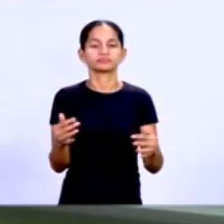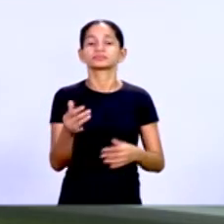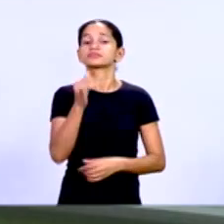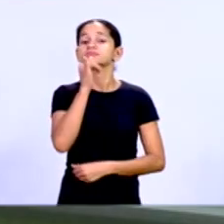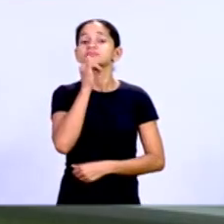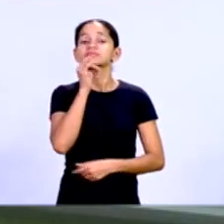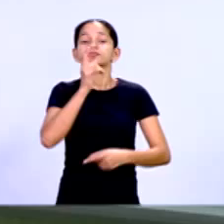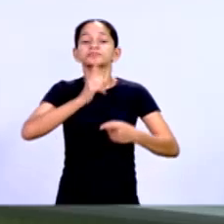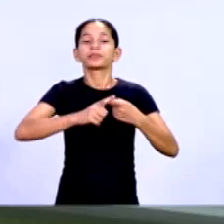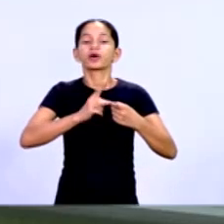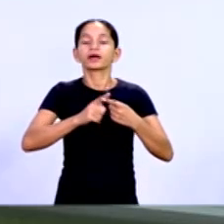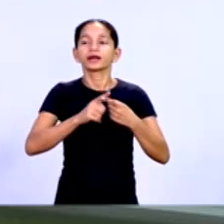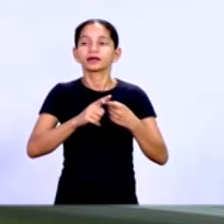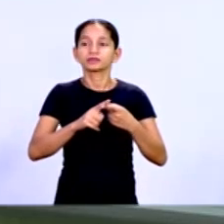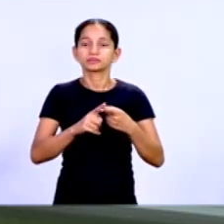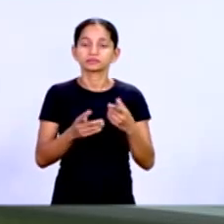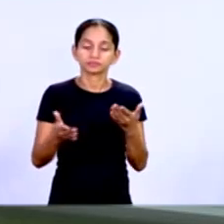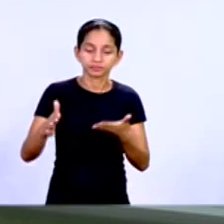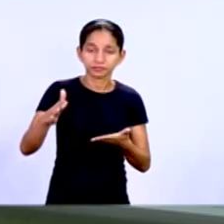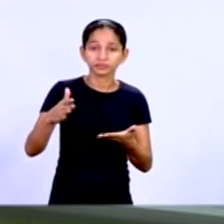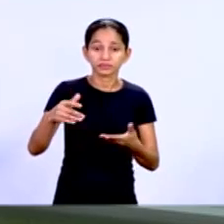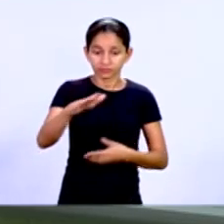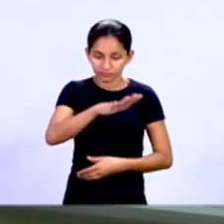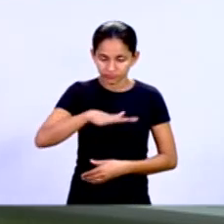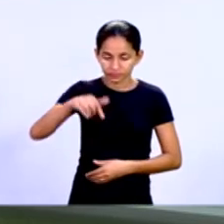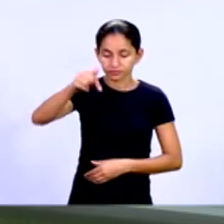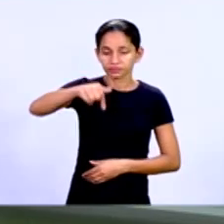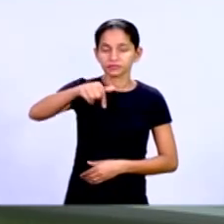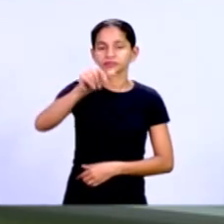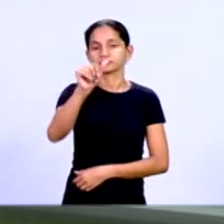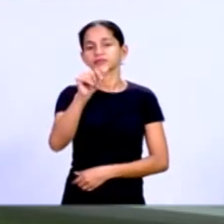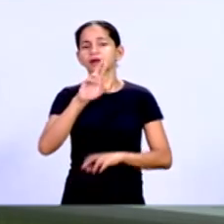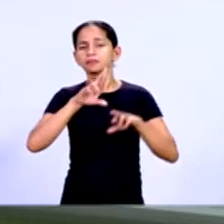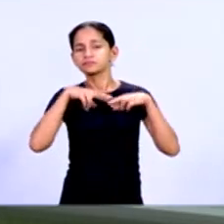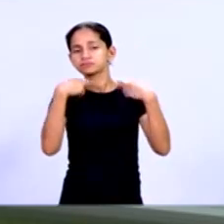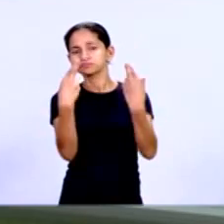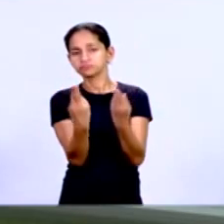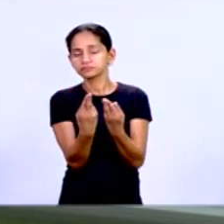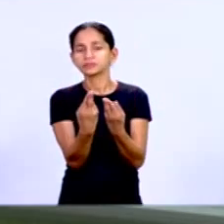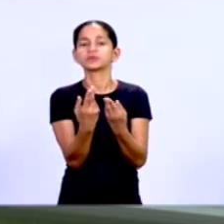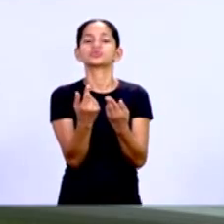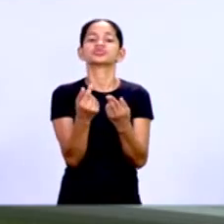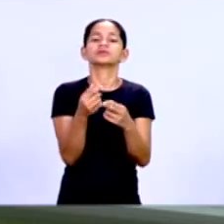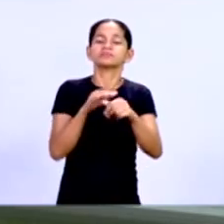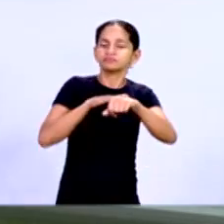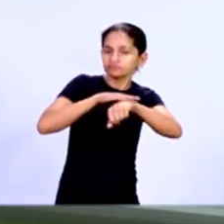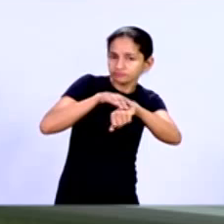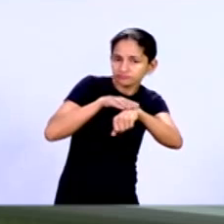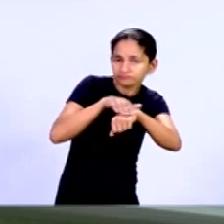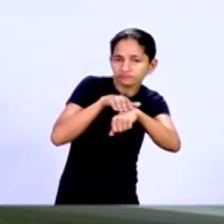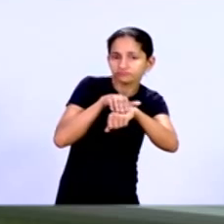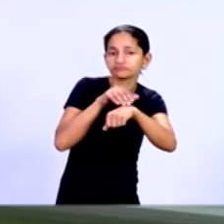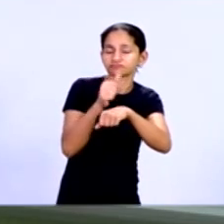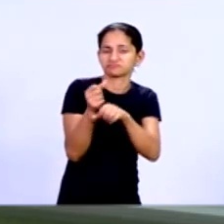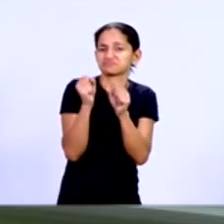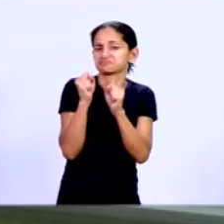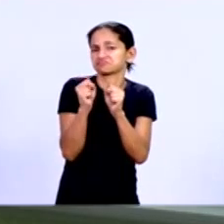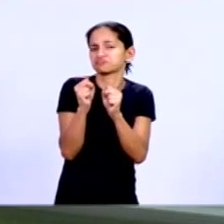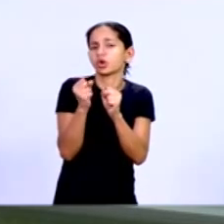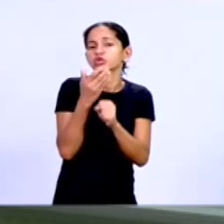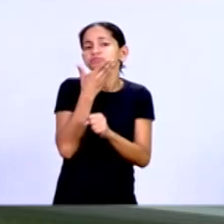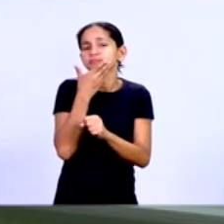via ata, que acontece com os sócios, com os acionistas. Eles